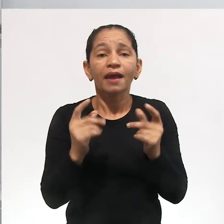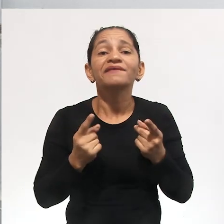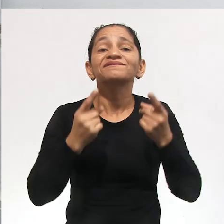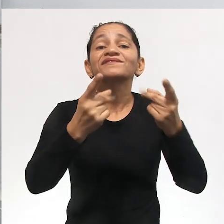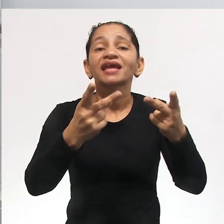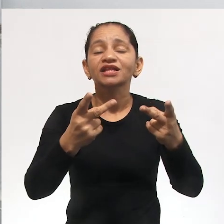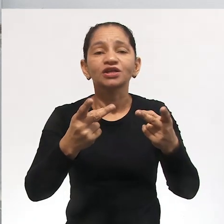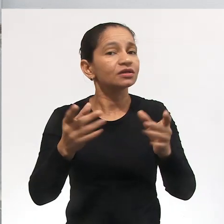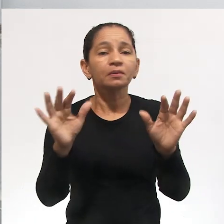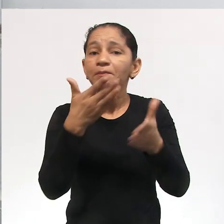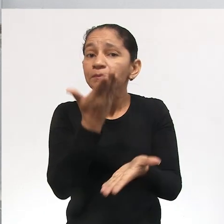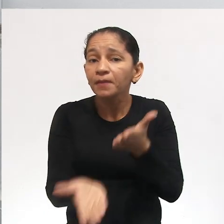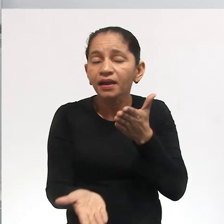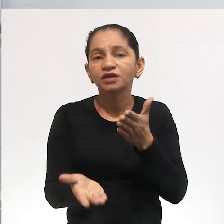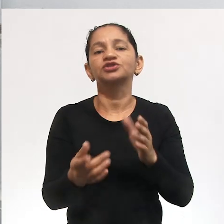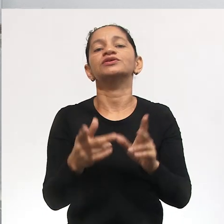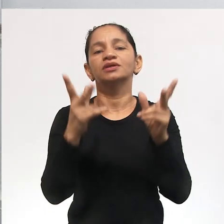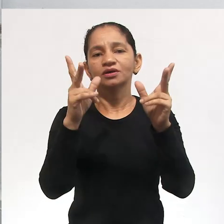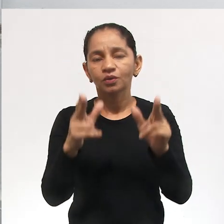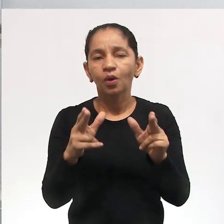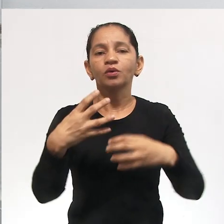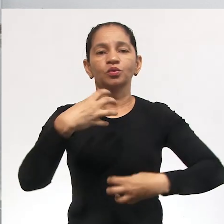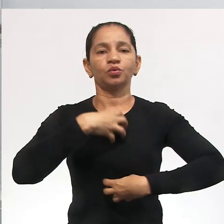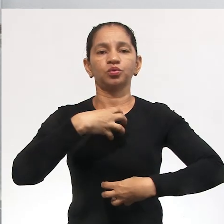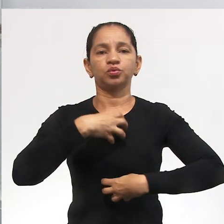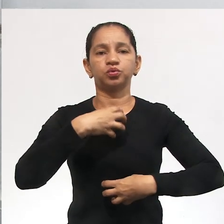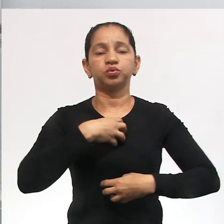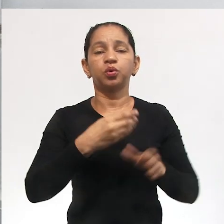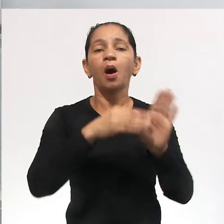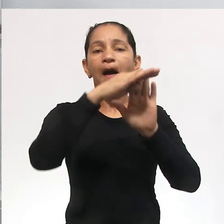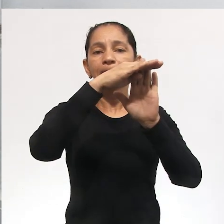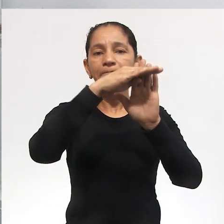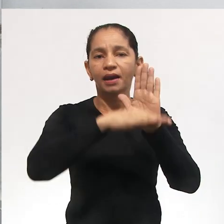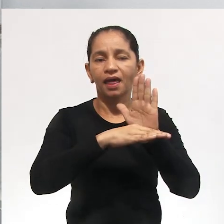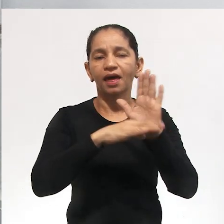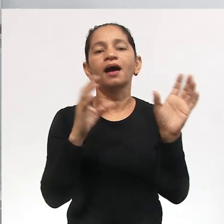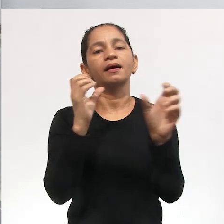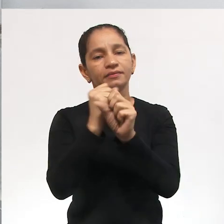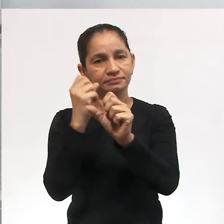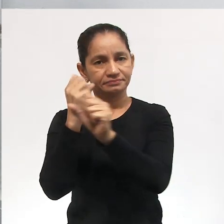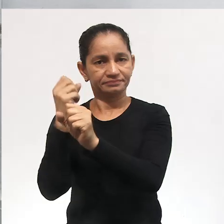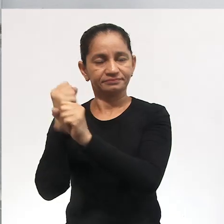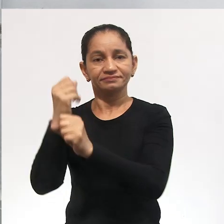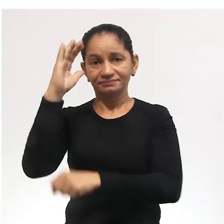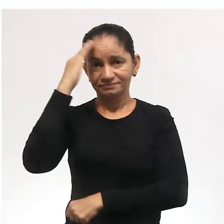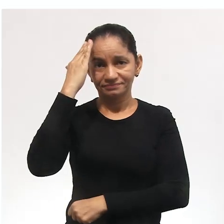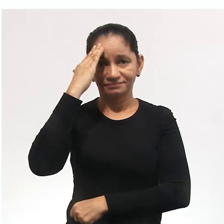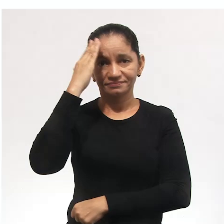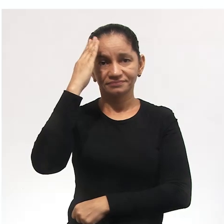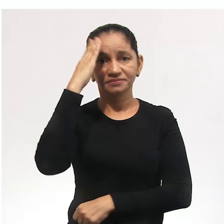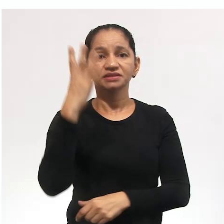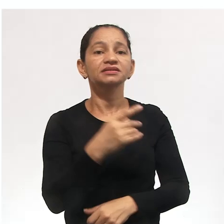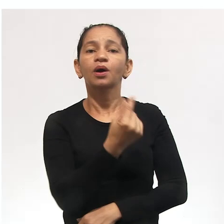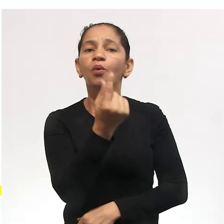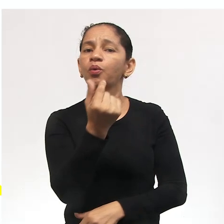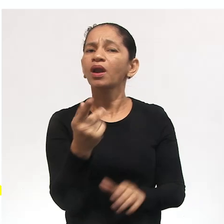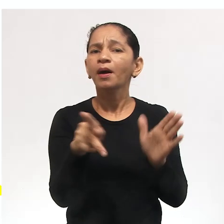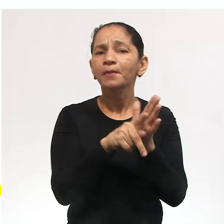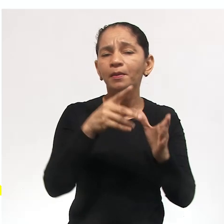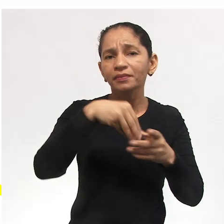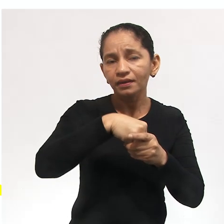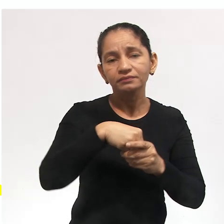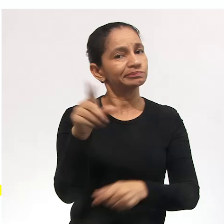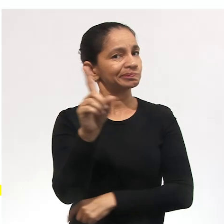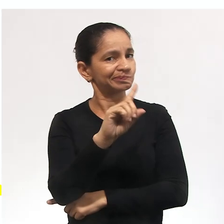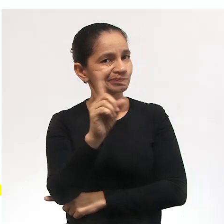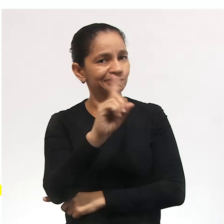informar a nossa contabilidade que esse saldo ele não consta mais em nosso patrimônio. E foi o saldo de quanto? Foi o saldo de